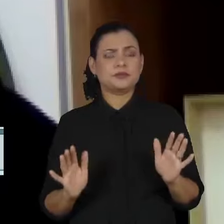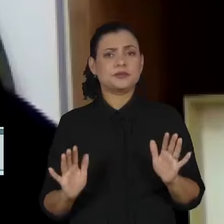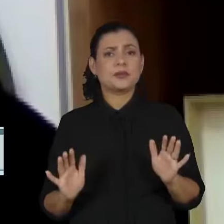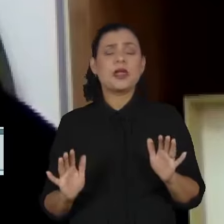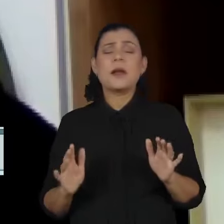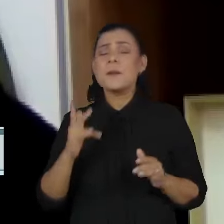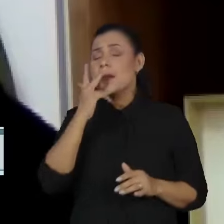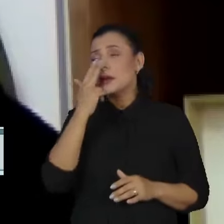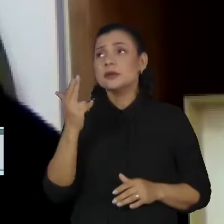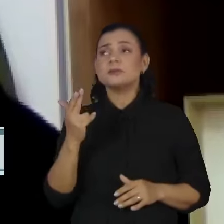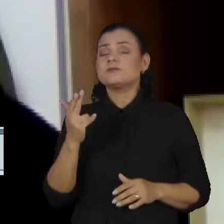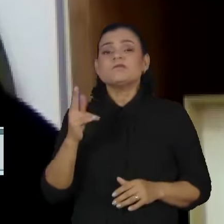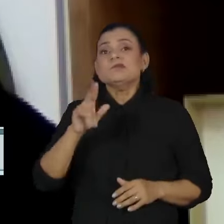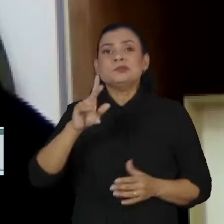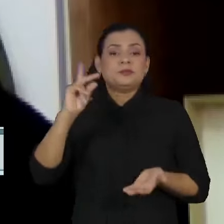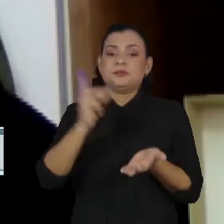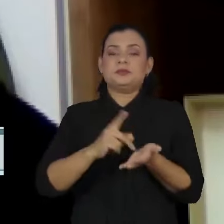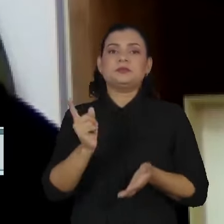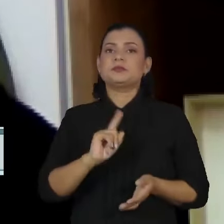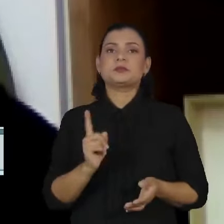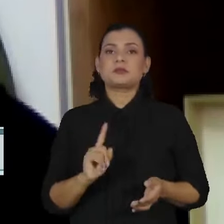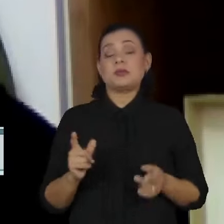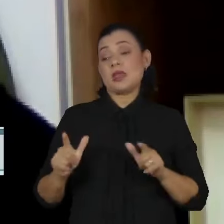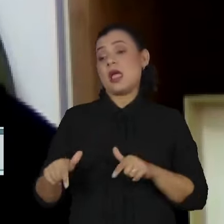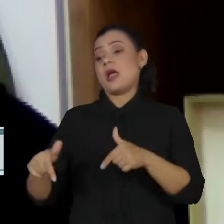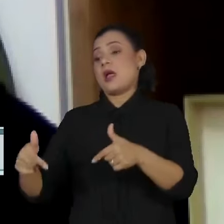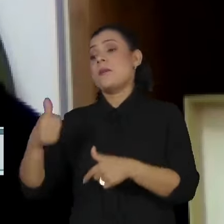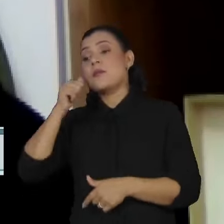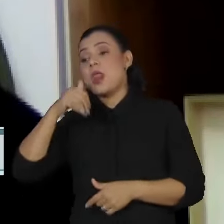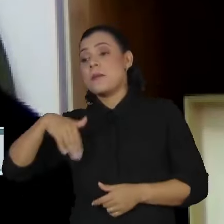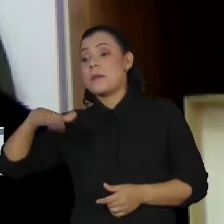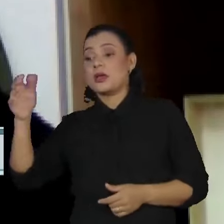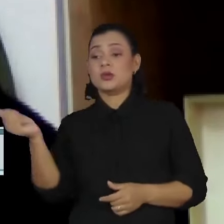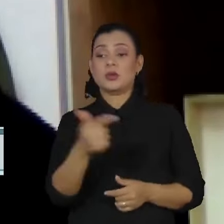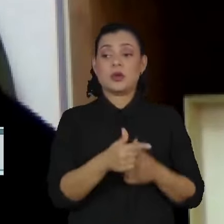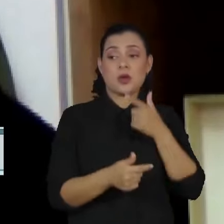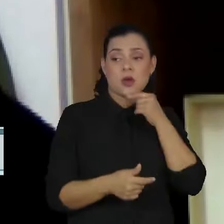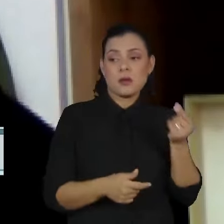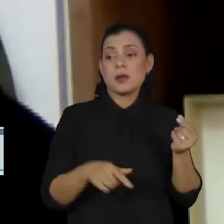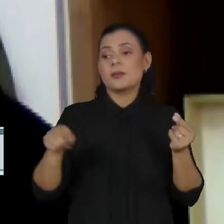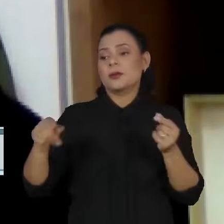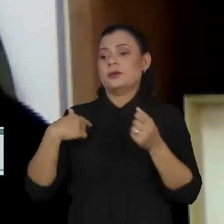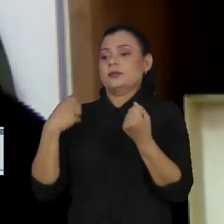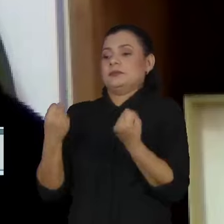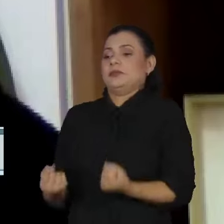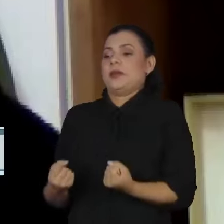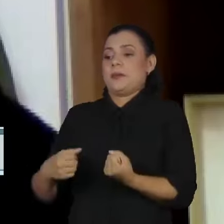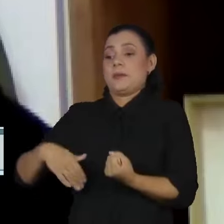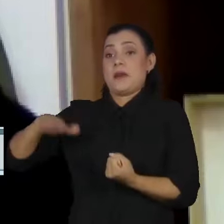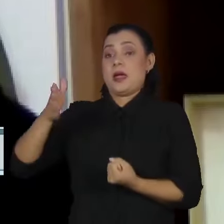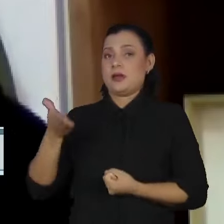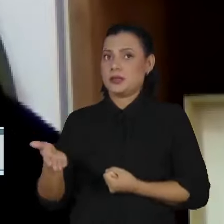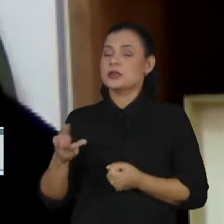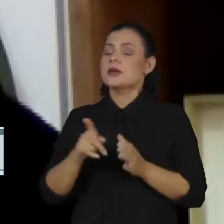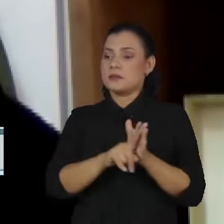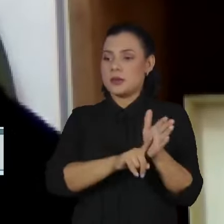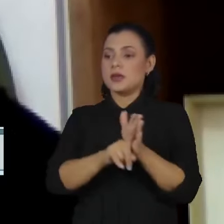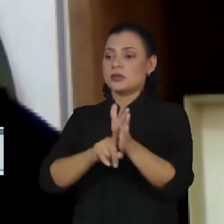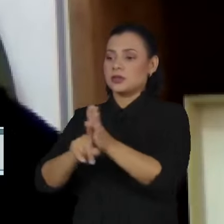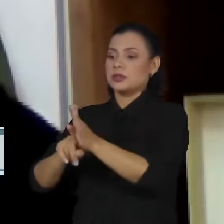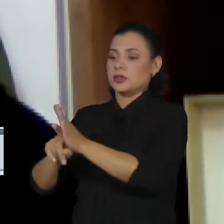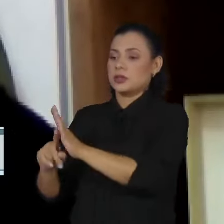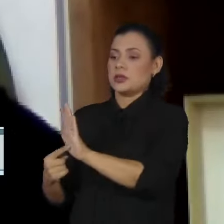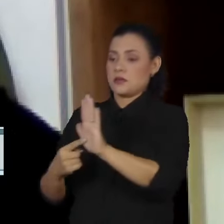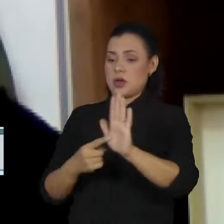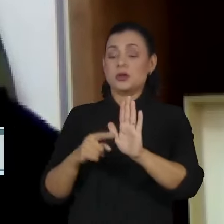falsa percepção de que ela dá mais conta do que o homem gera uma sobrecarga, né? Então, existem várias pesquisas mostrando que